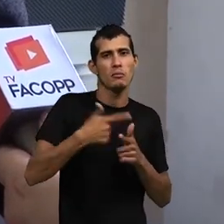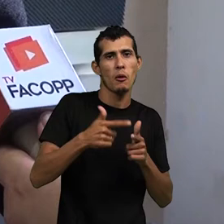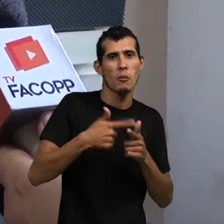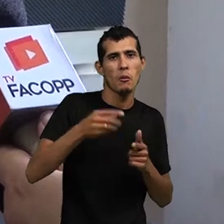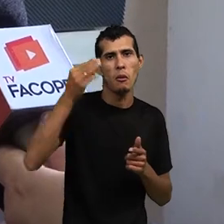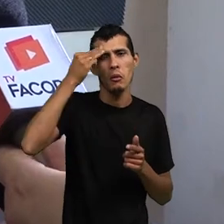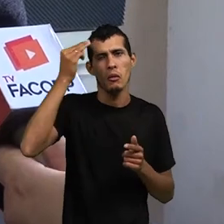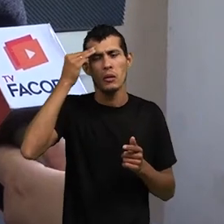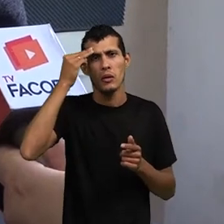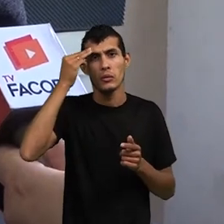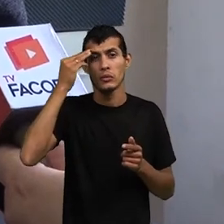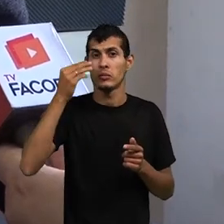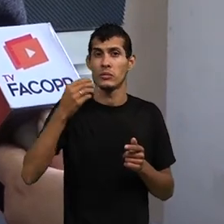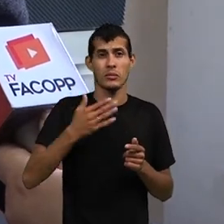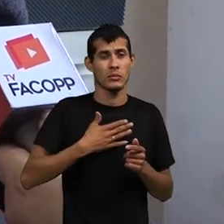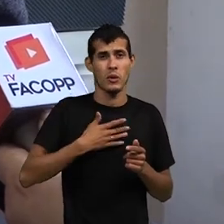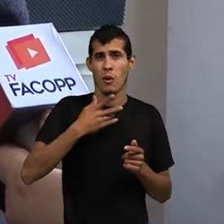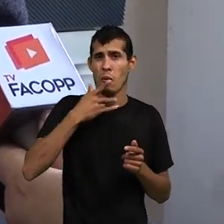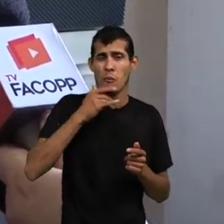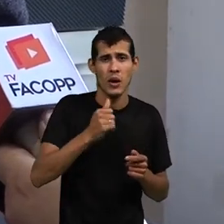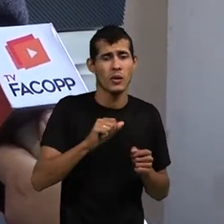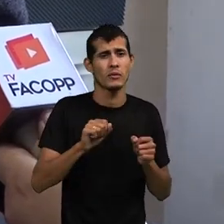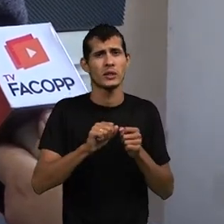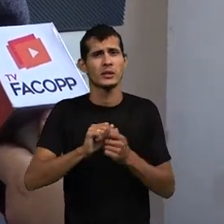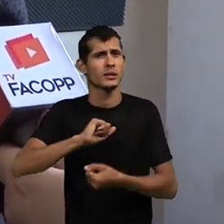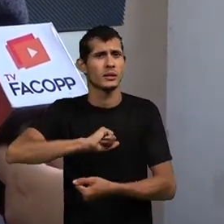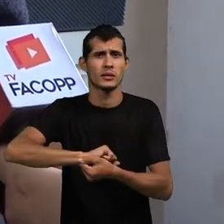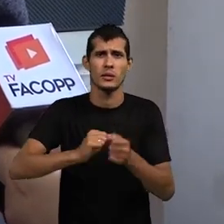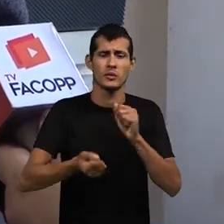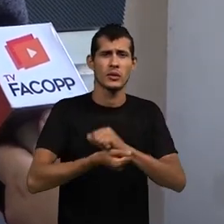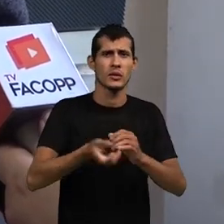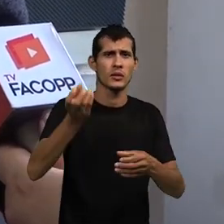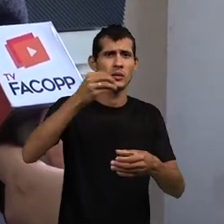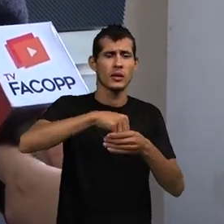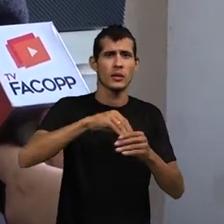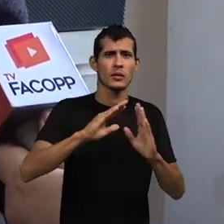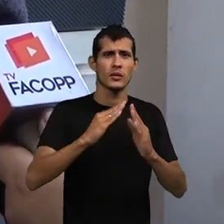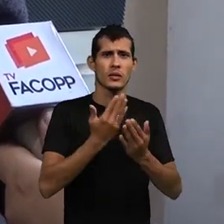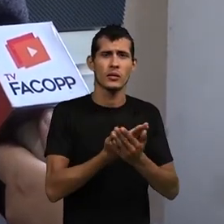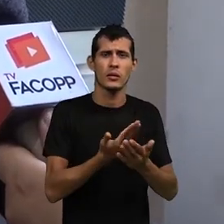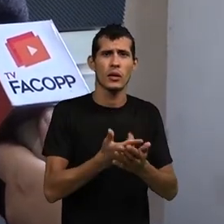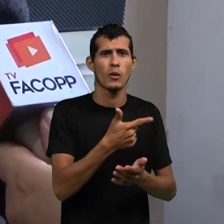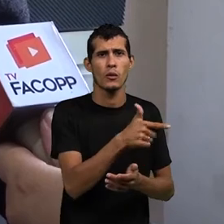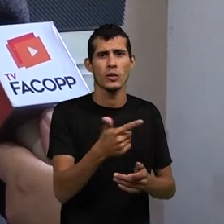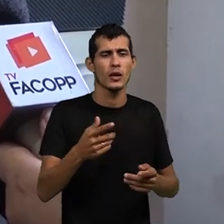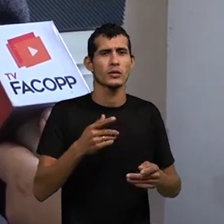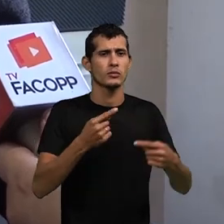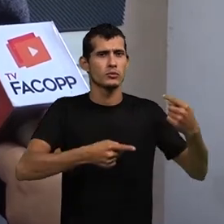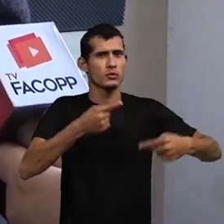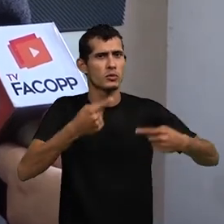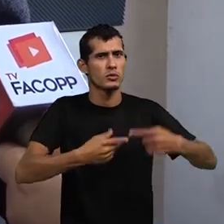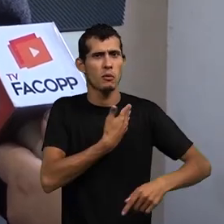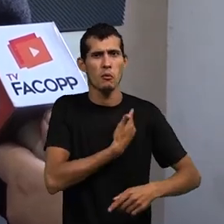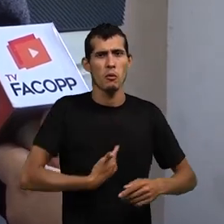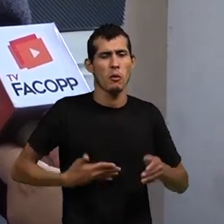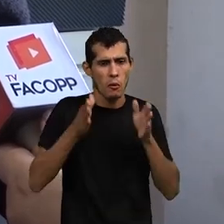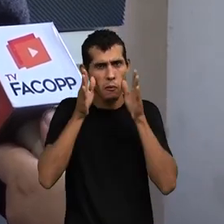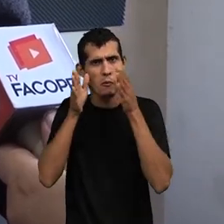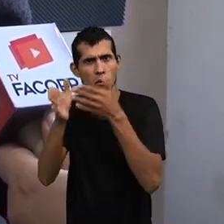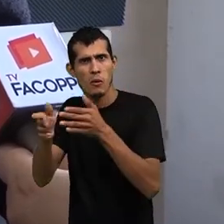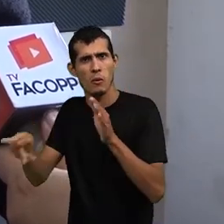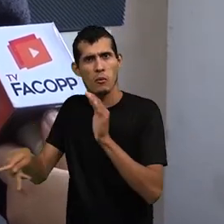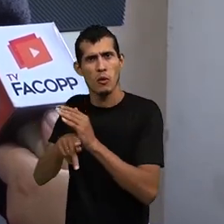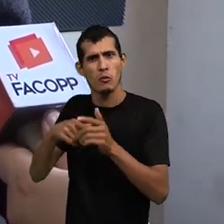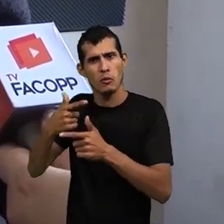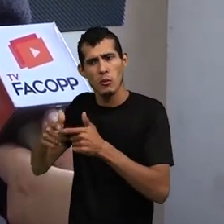mentais. Então meus pais precisaram fazer adaptação no colégio na época, que não tinham políticas públicas voltadas para